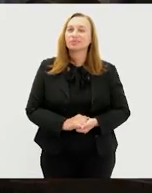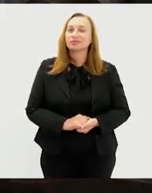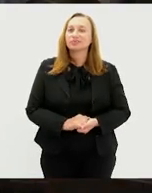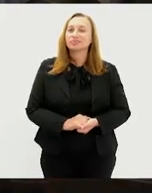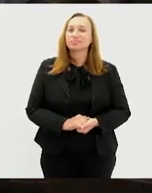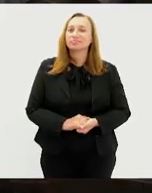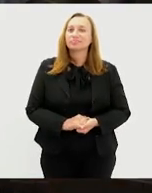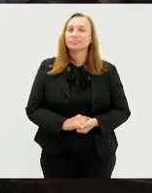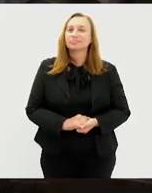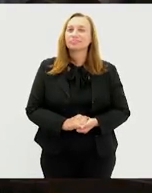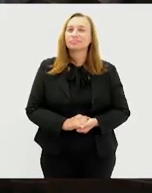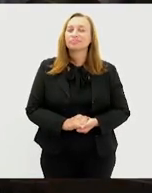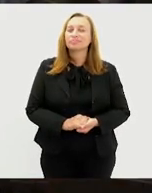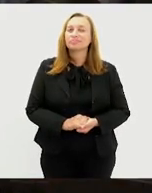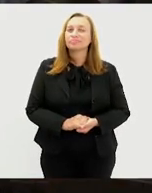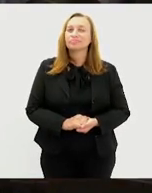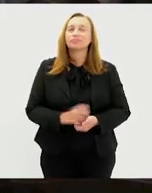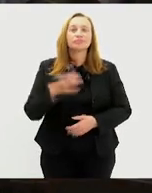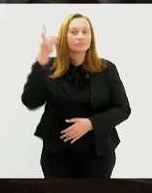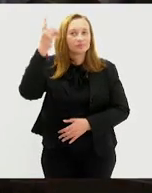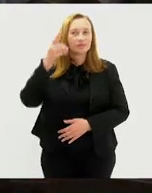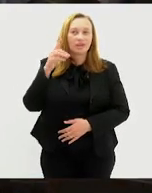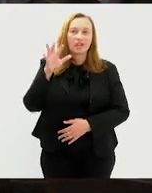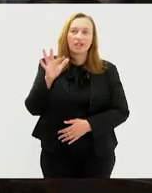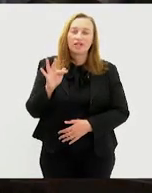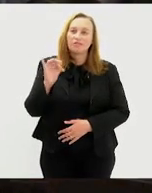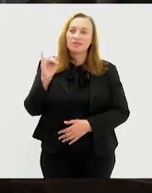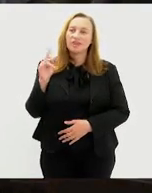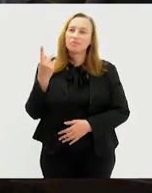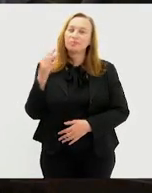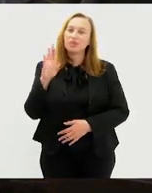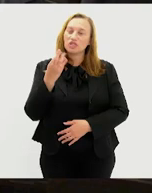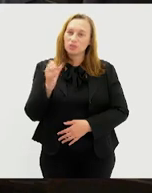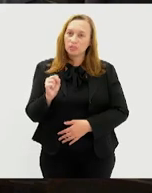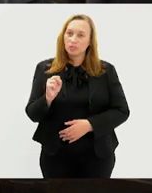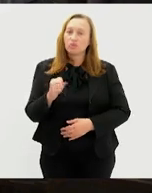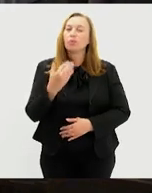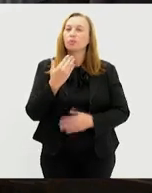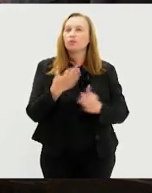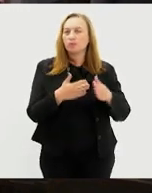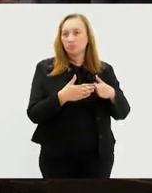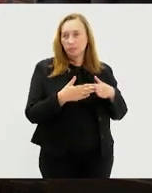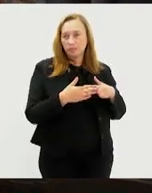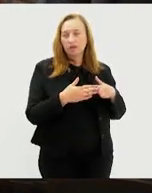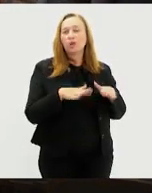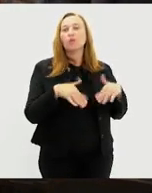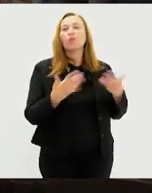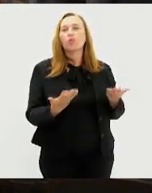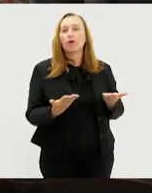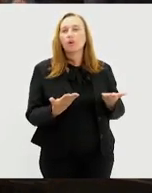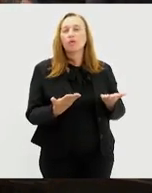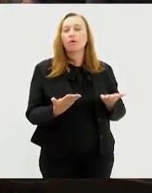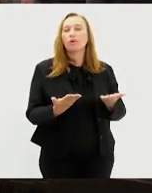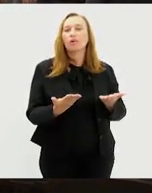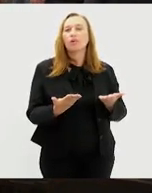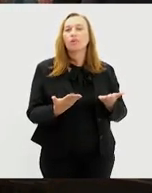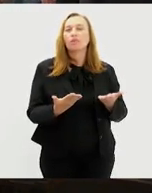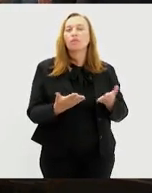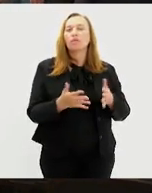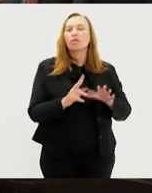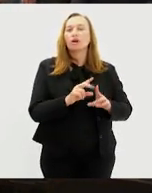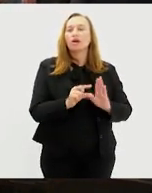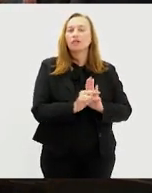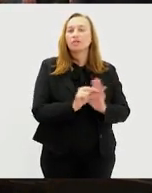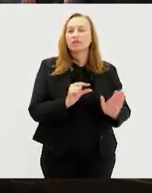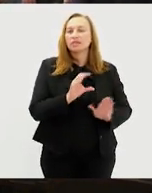ccj Deputado Felipinho raves Deputado Felipinho por favor qual é a leitura da emenda da ccj